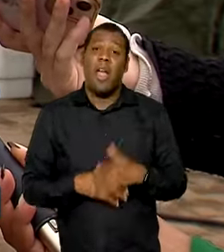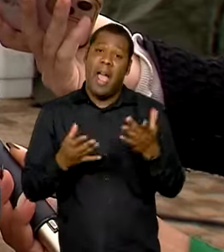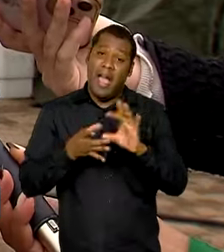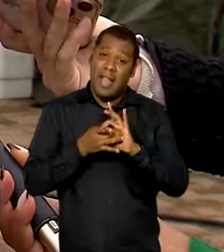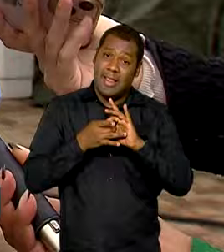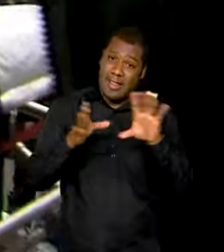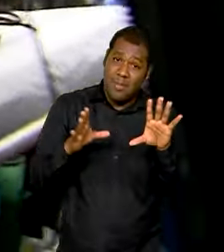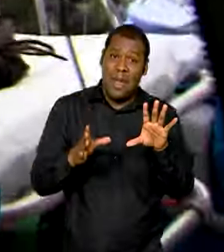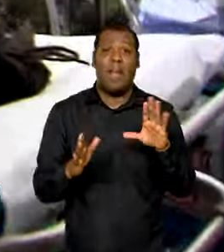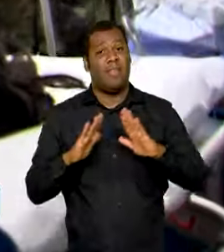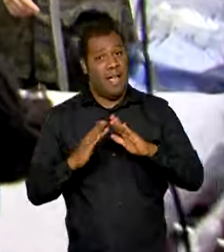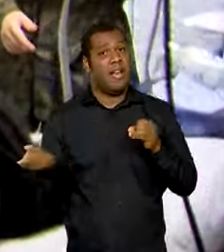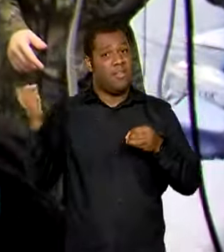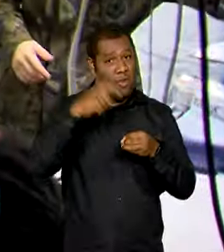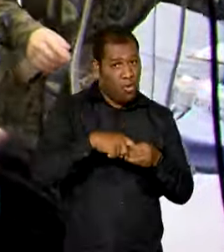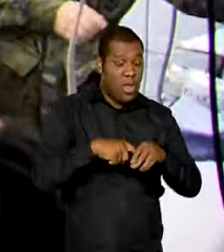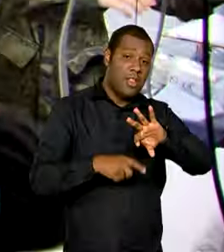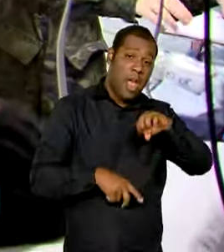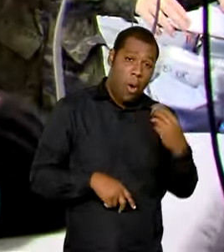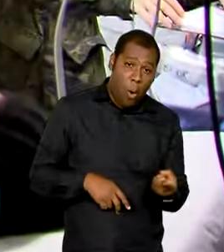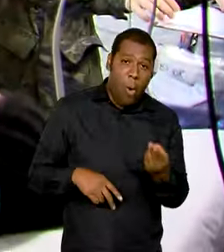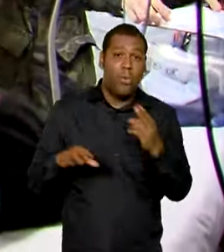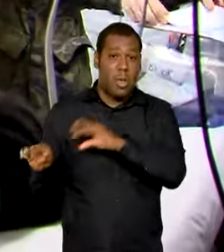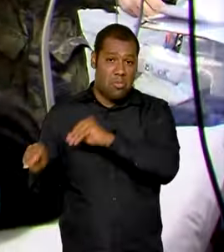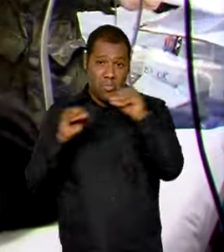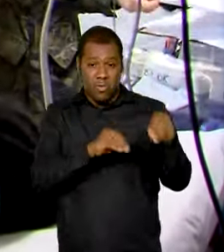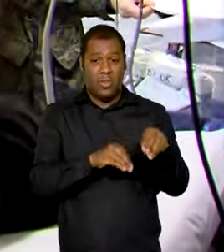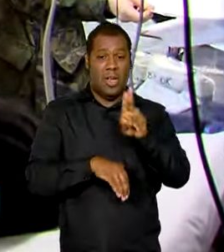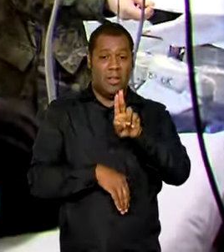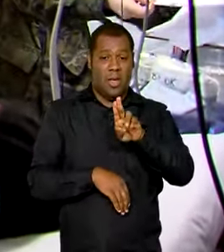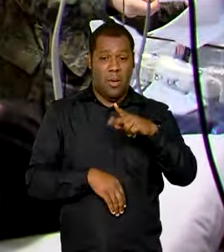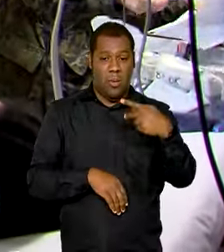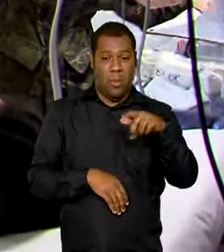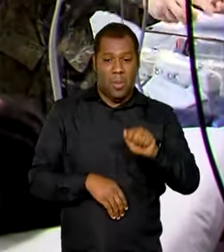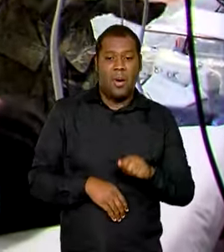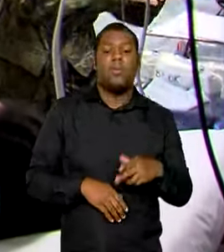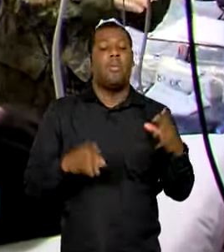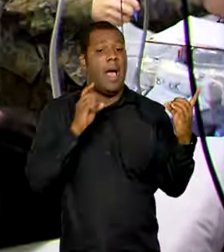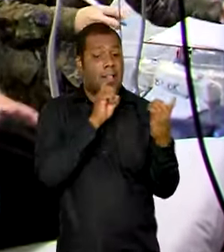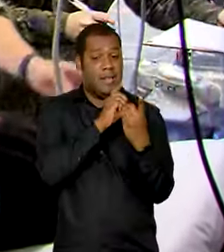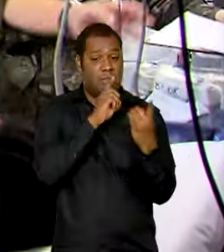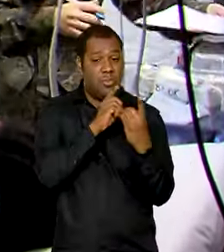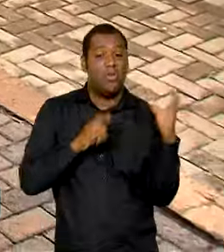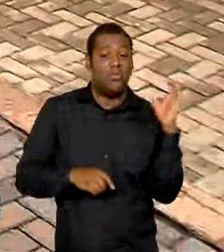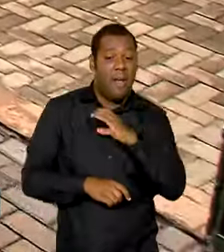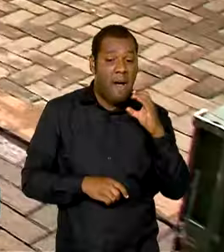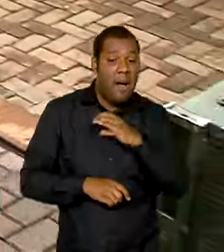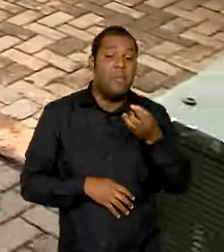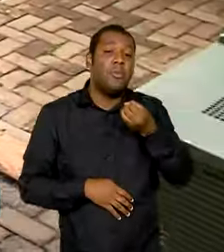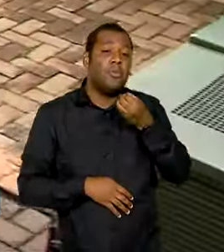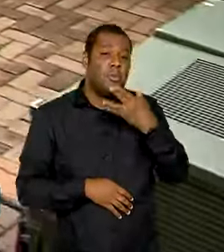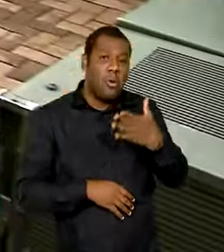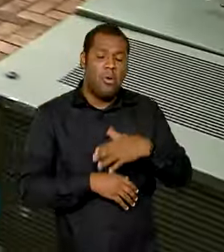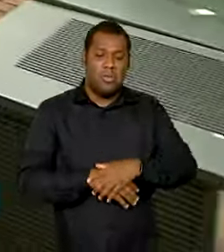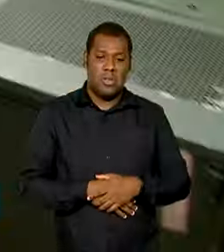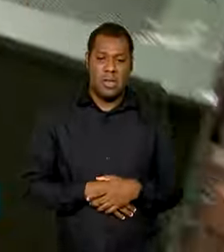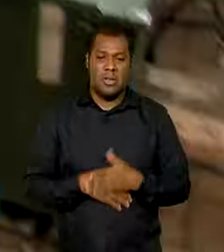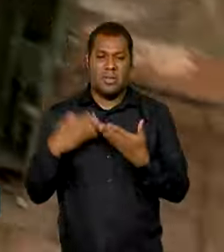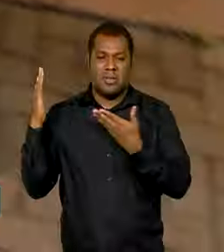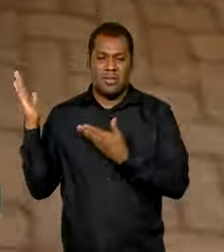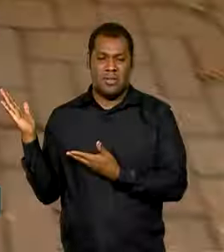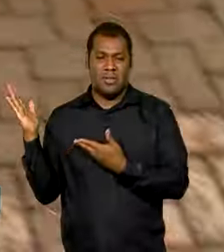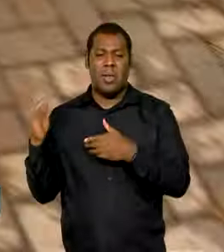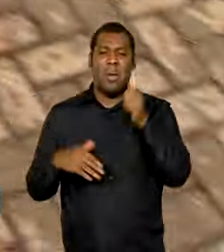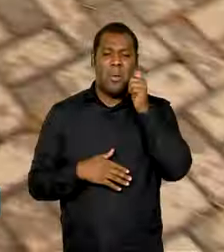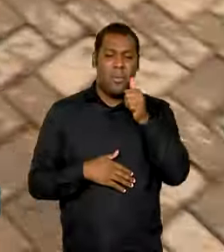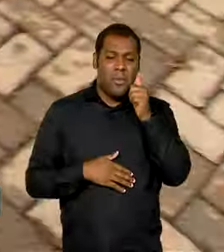eles são transferidos. Mesmo com a alta demanda, o atendimento é rápido e muito eficiente, o que surpreendeu e trouxe